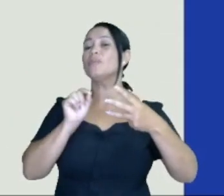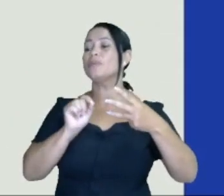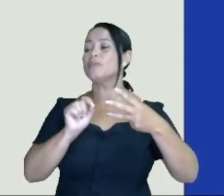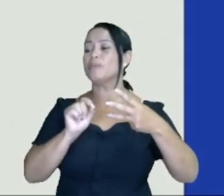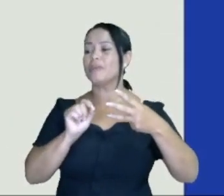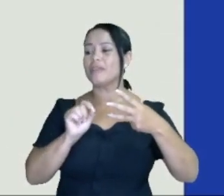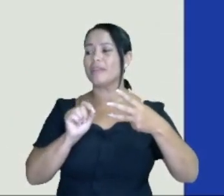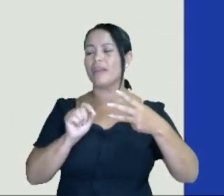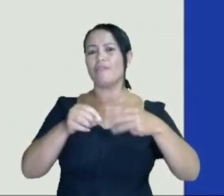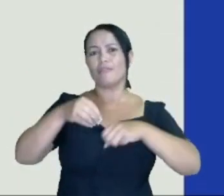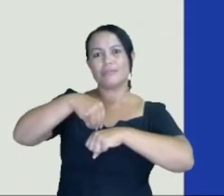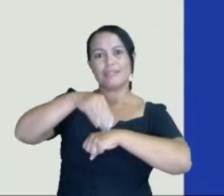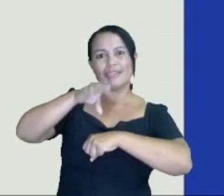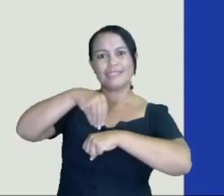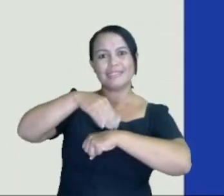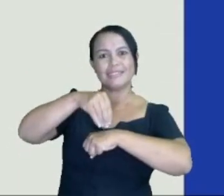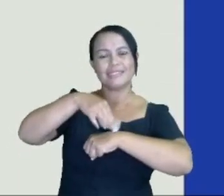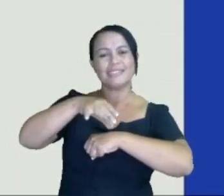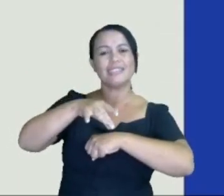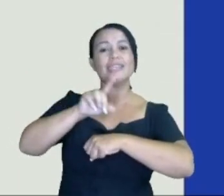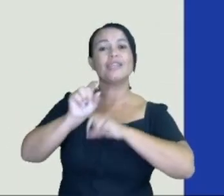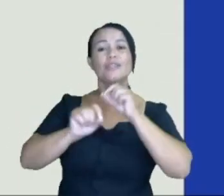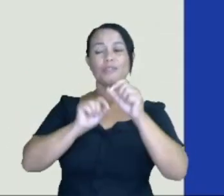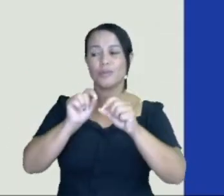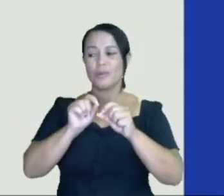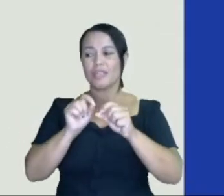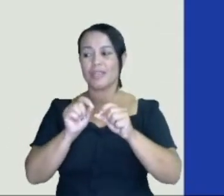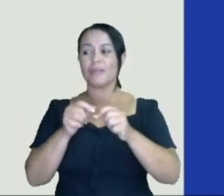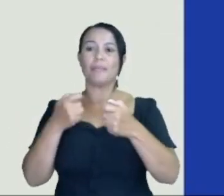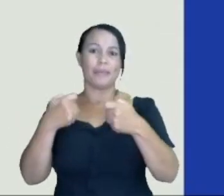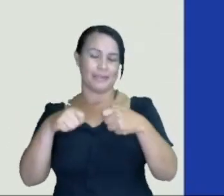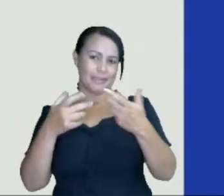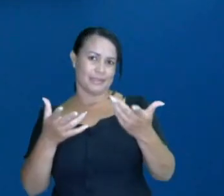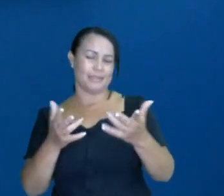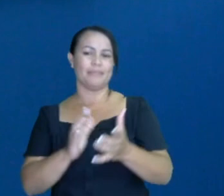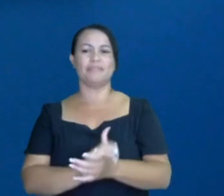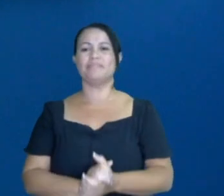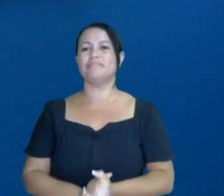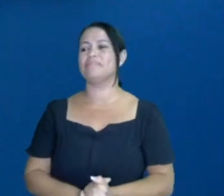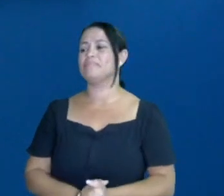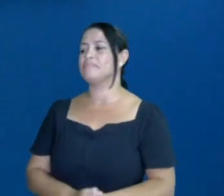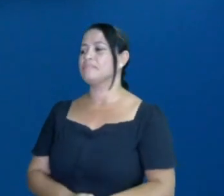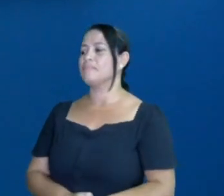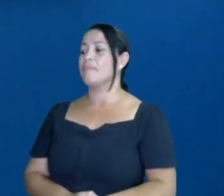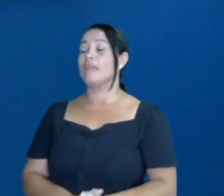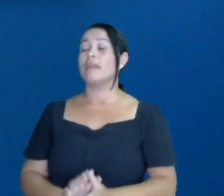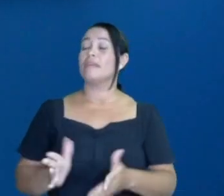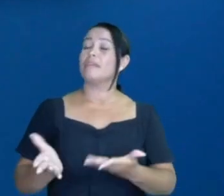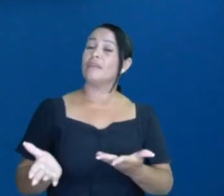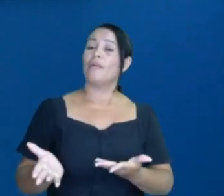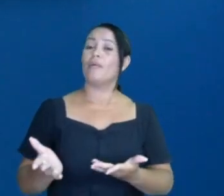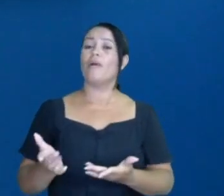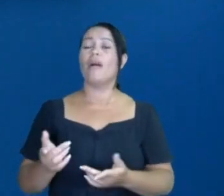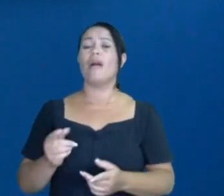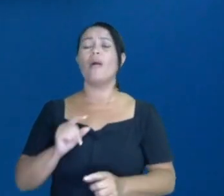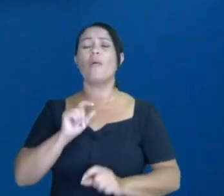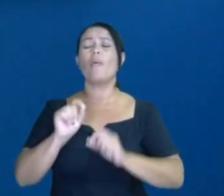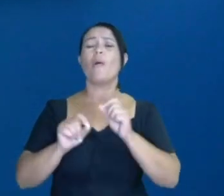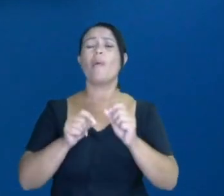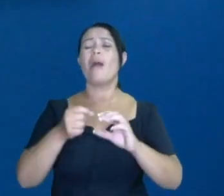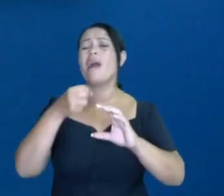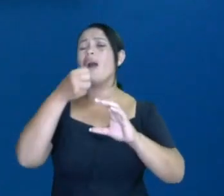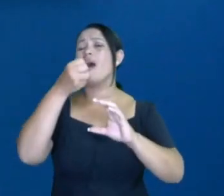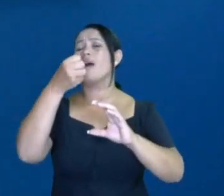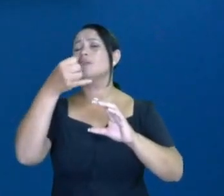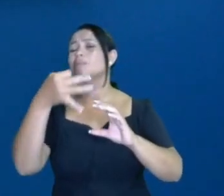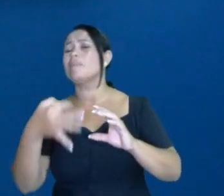último vamos dar dicas que ajudem nessas regras. Vamos lá? E qual a